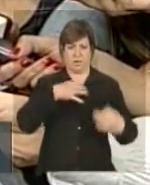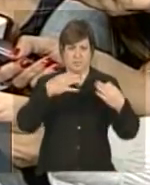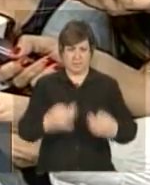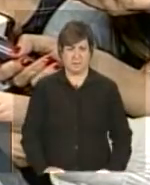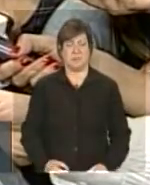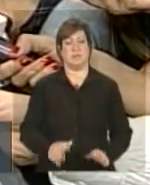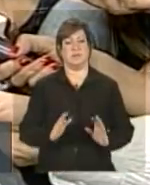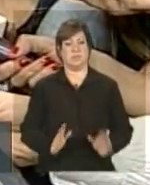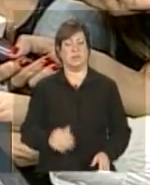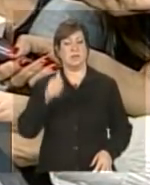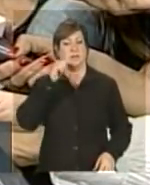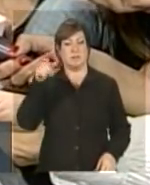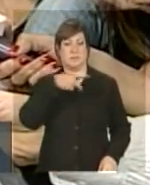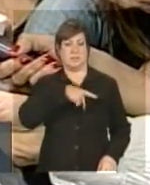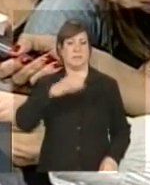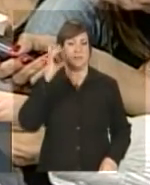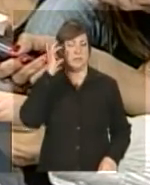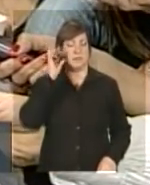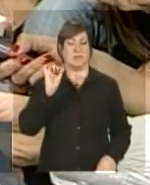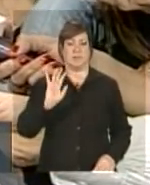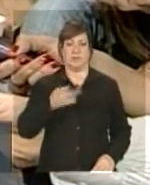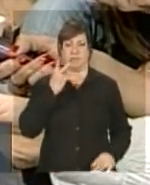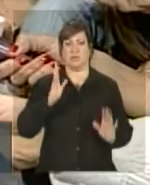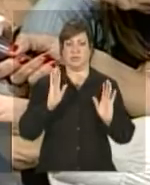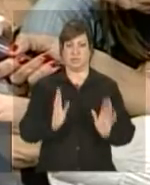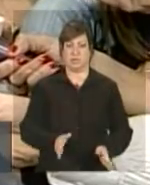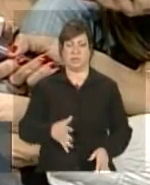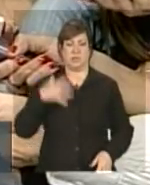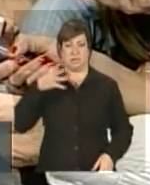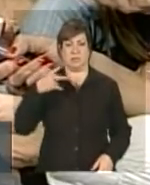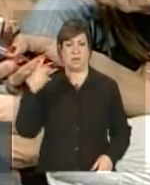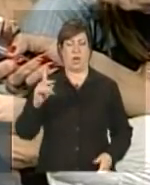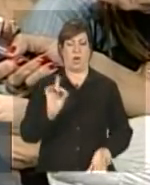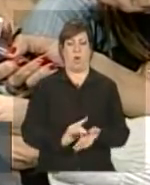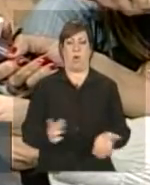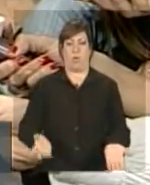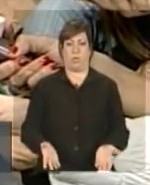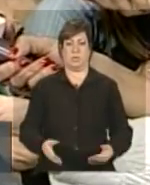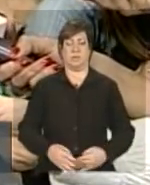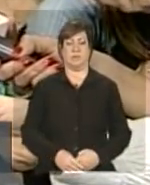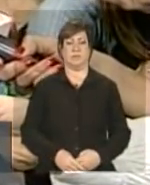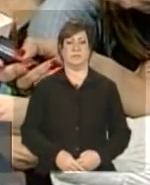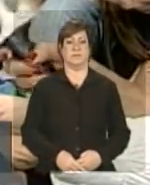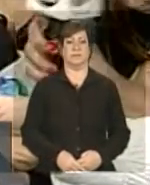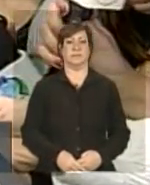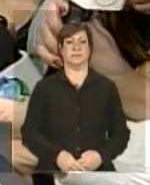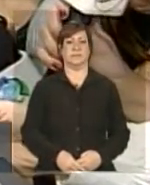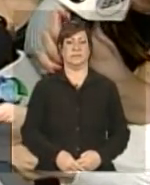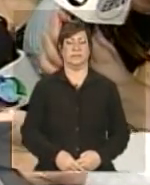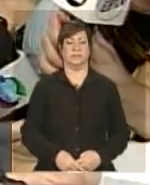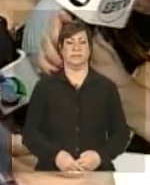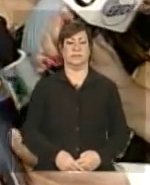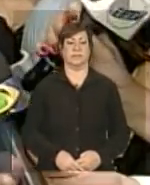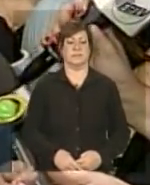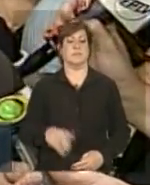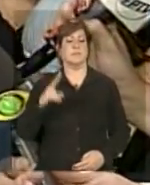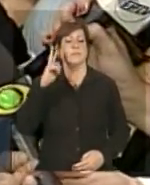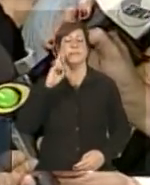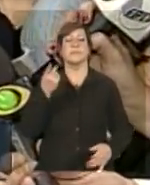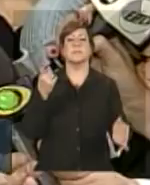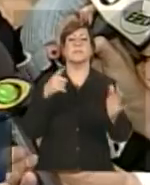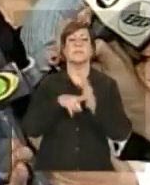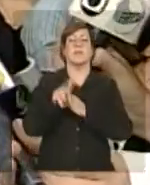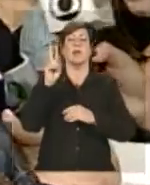foi dito pela presidenta, no discurso oficial dela de hoje. Essa não é uma questão, a senhora teme que isso descambe